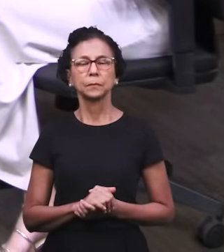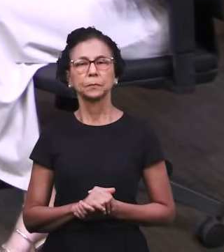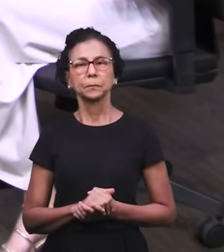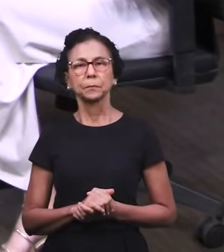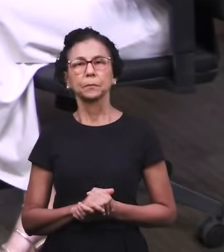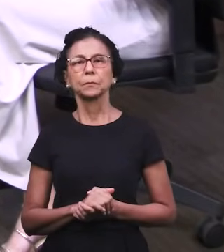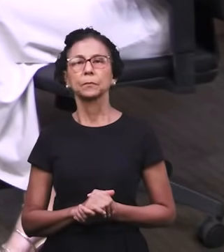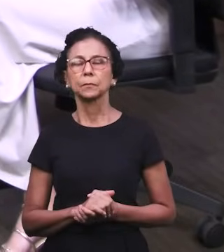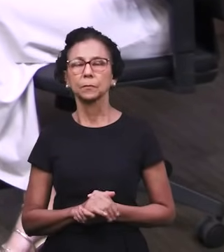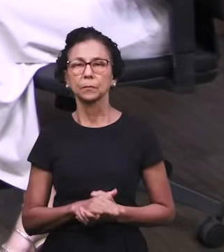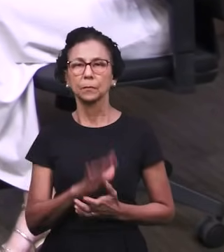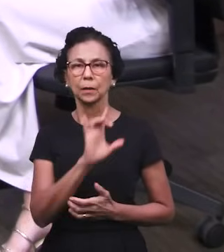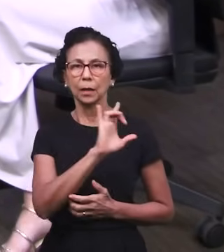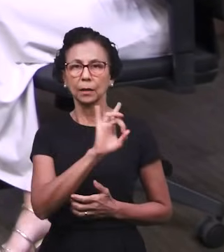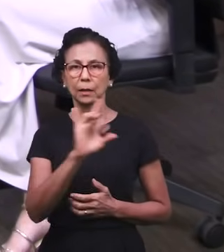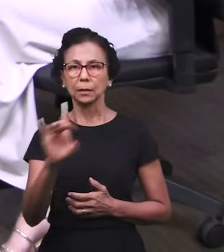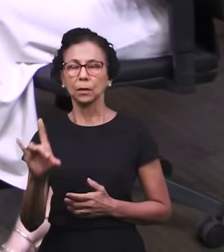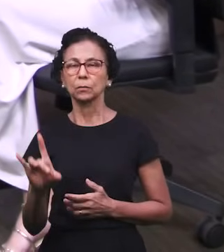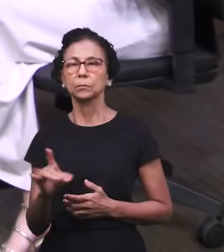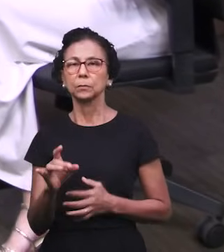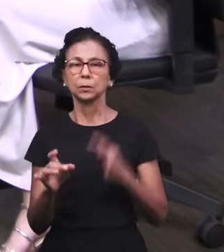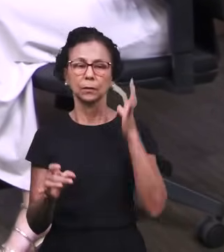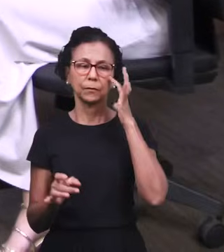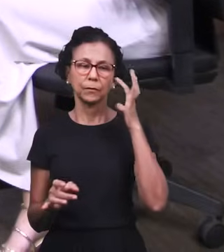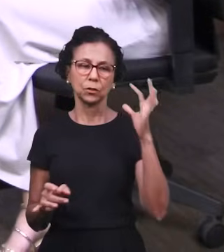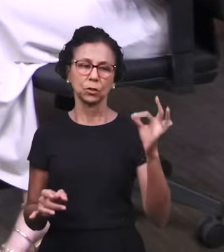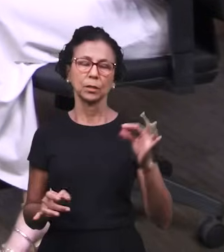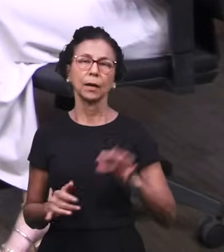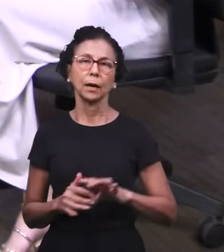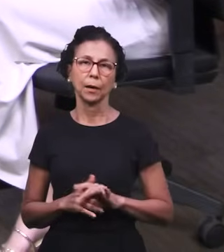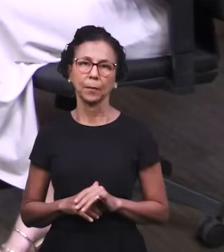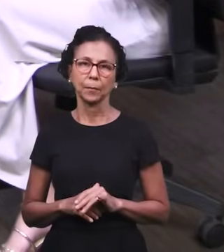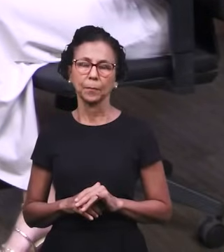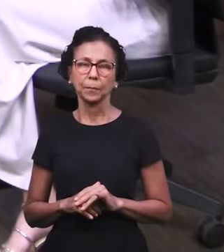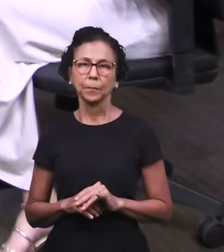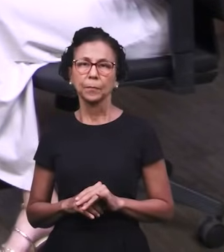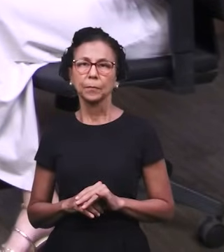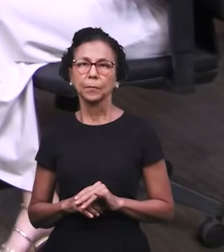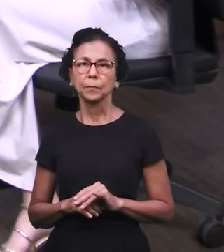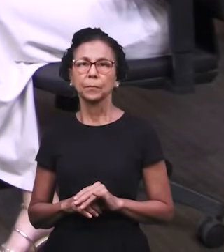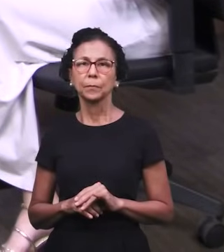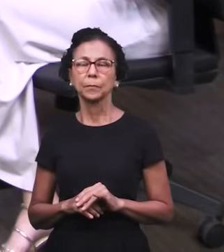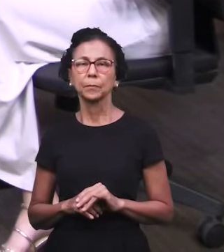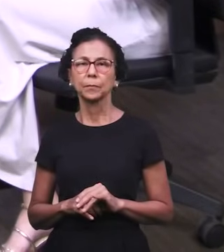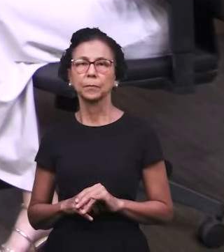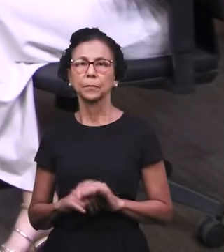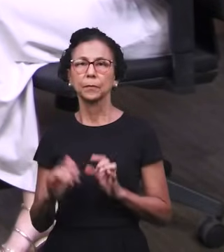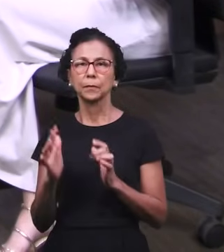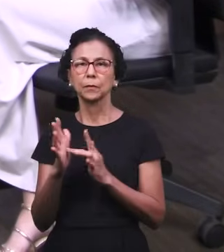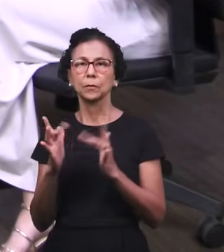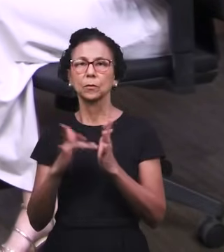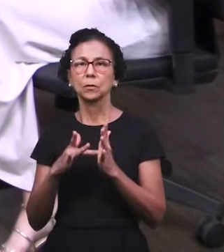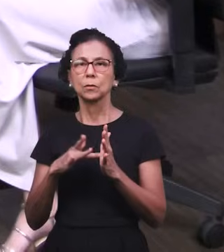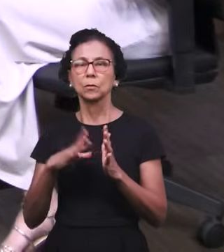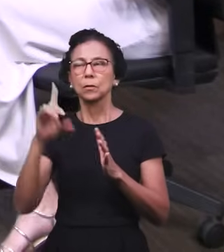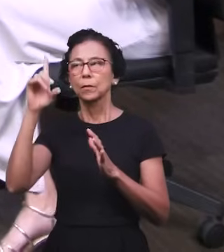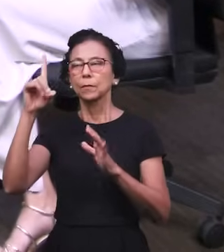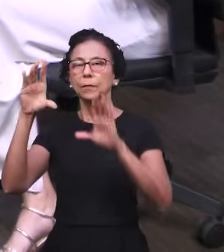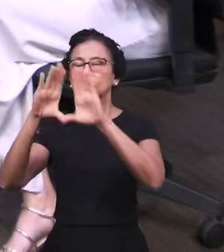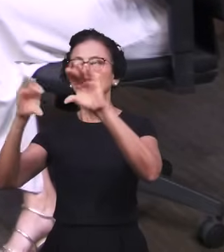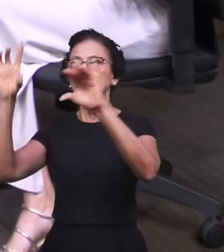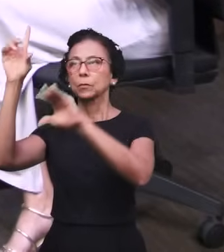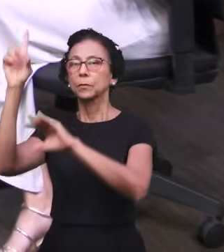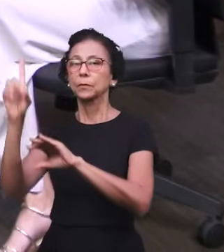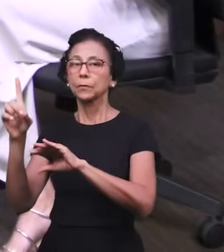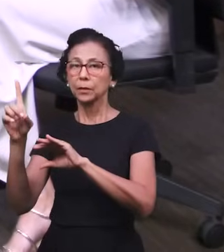se cumpre, a Bíblia diz que o Senhor, ele vela sobre a palavra para que ela